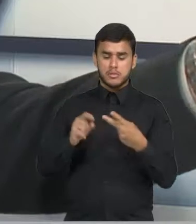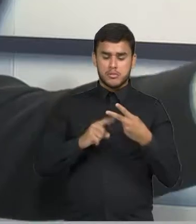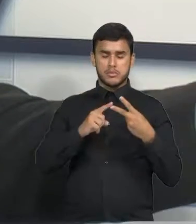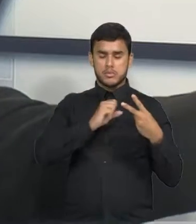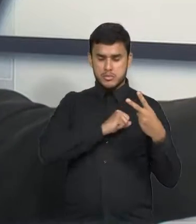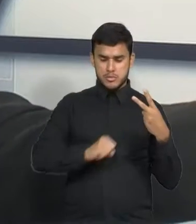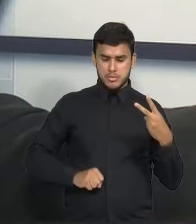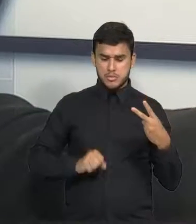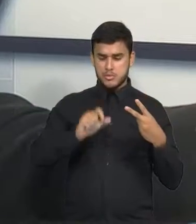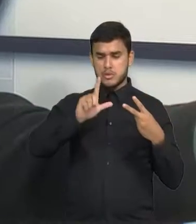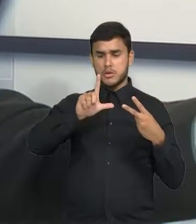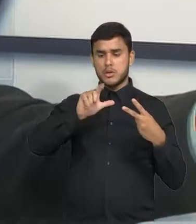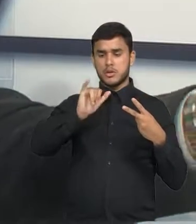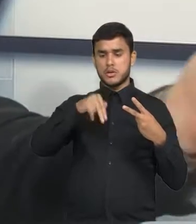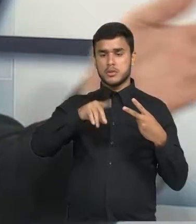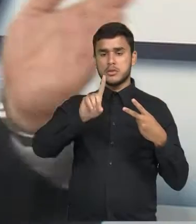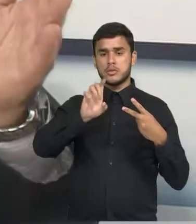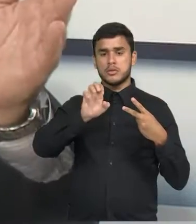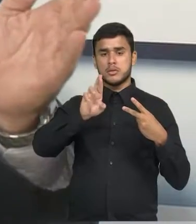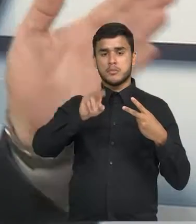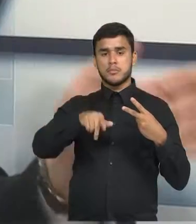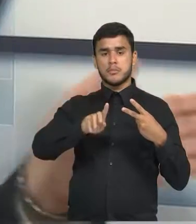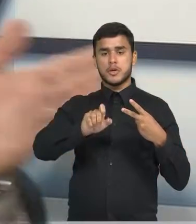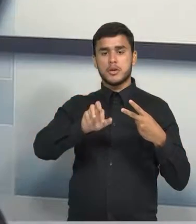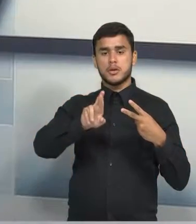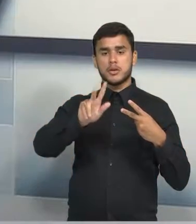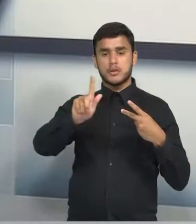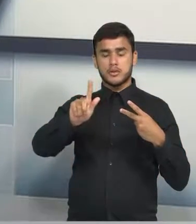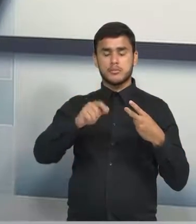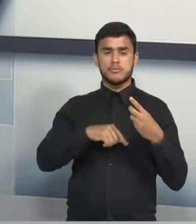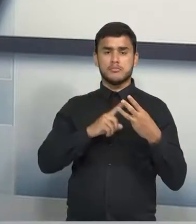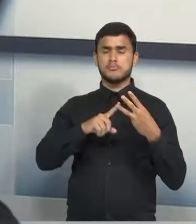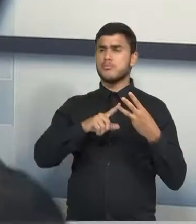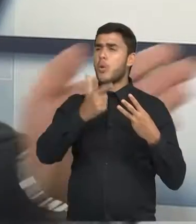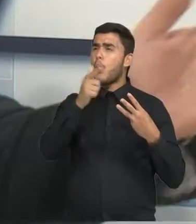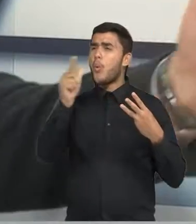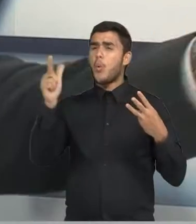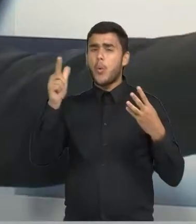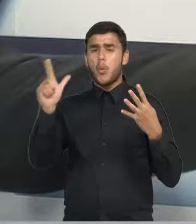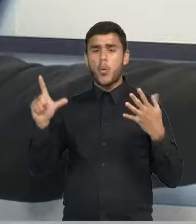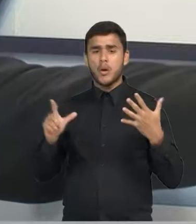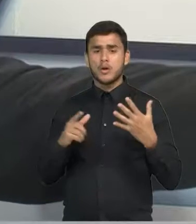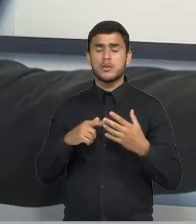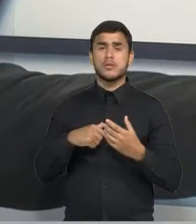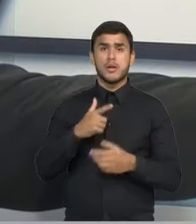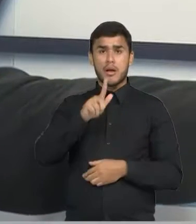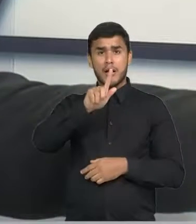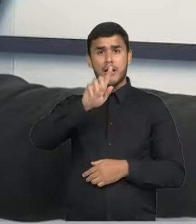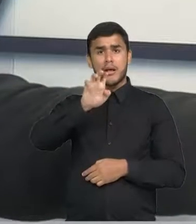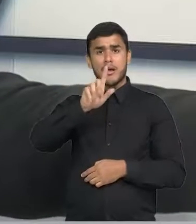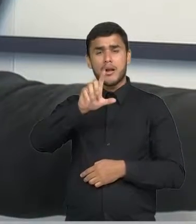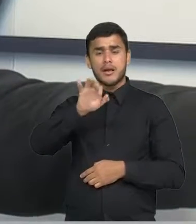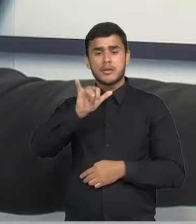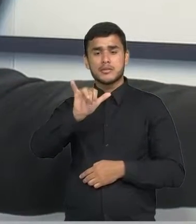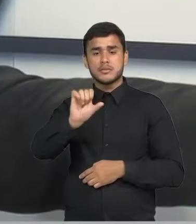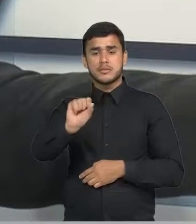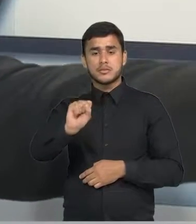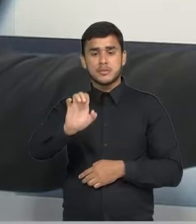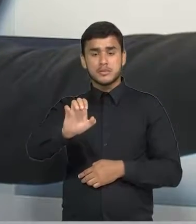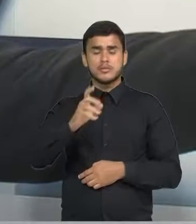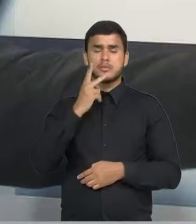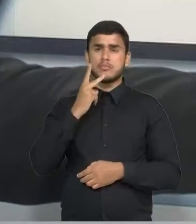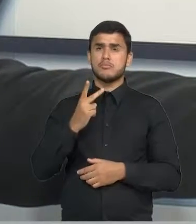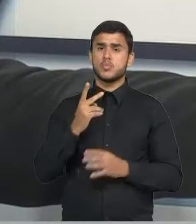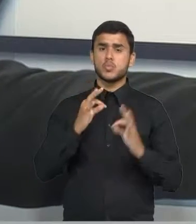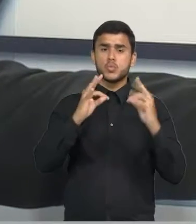infeliz do senador Lindenberg, teve frases infelizes, várias frases da Gleisi Hoffmann e teve